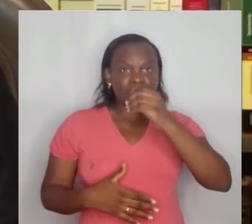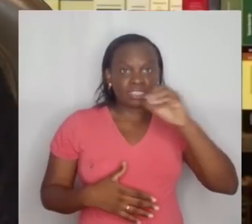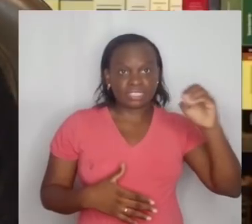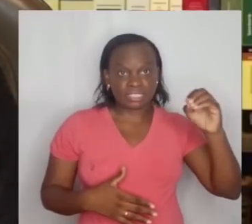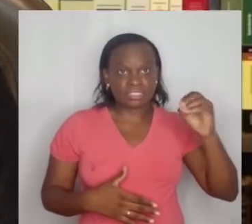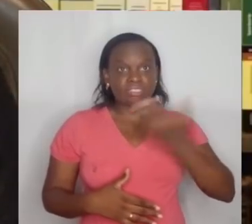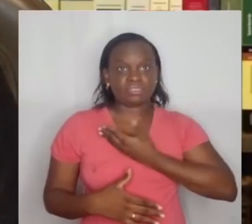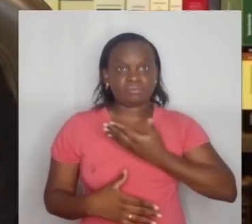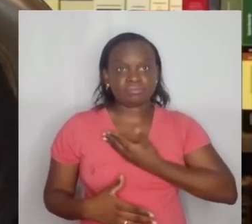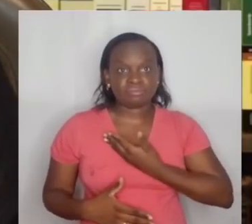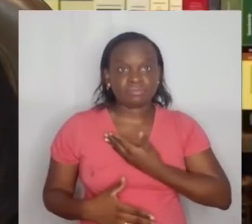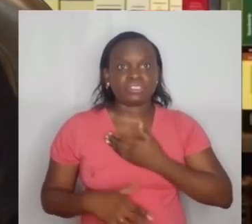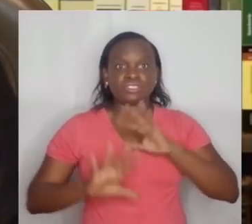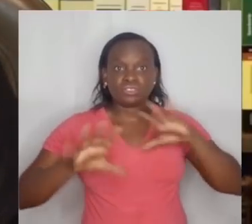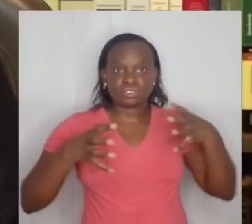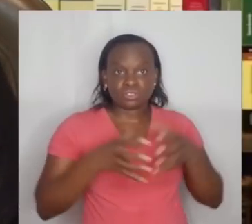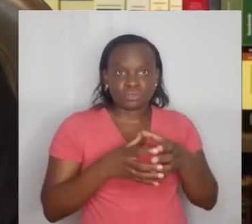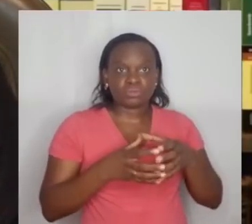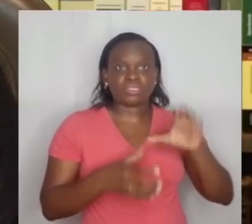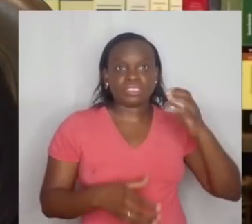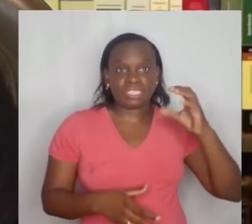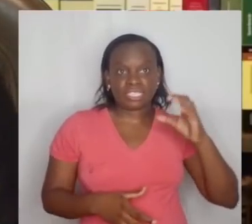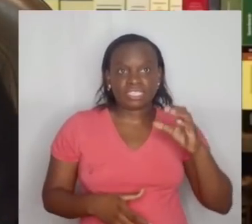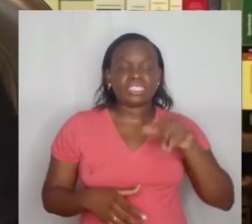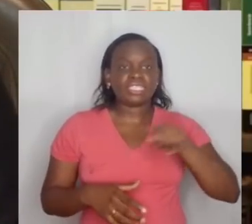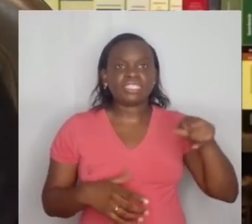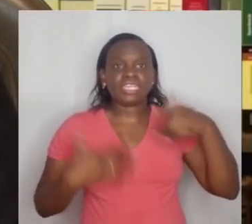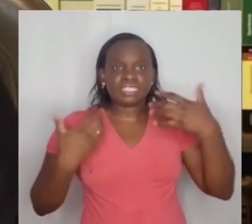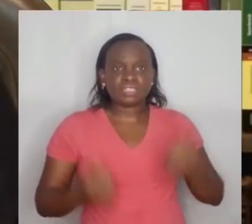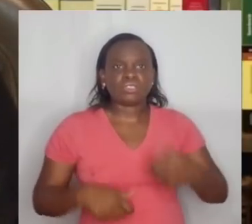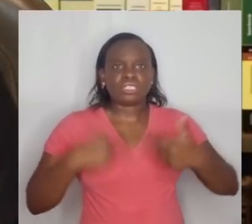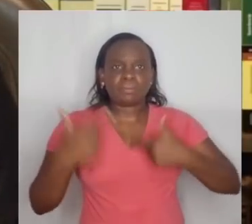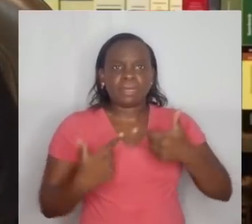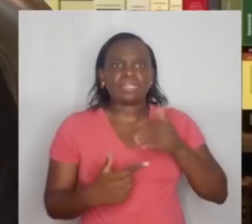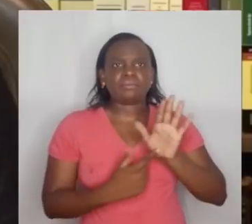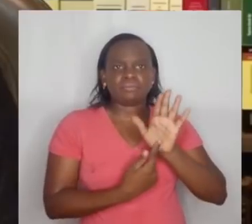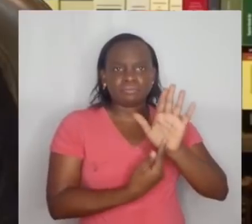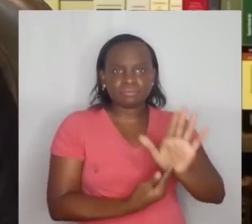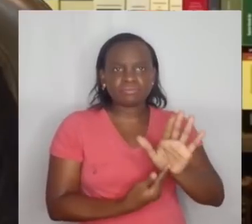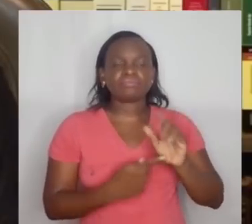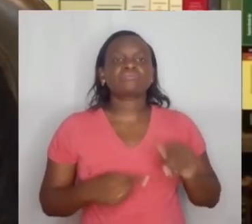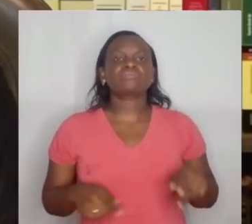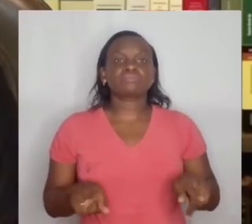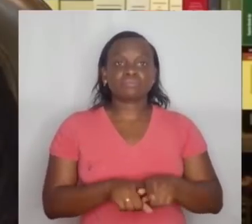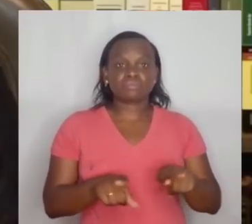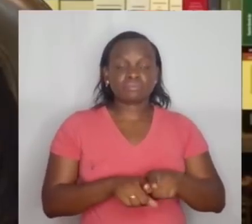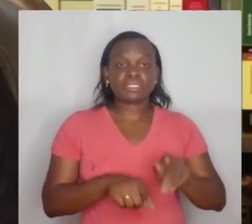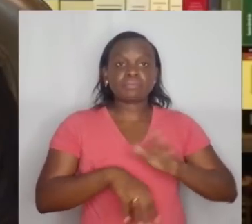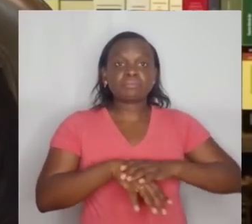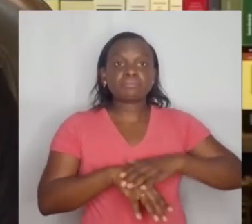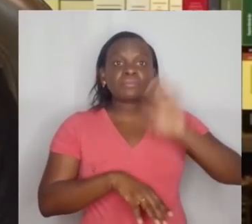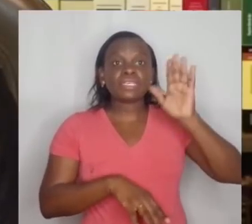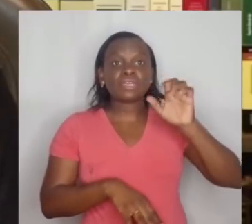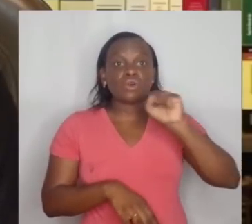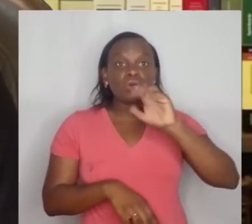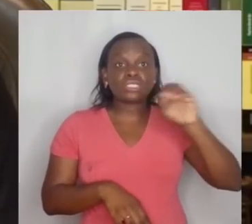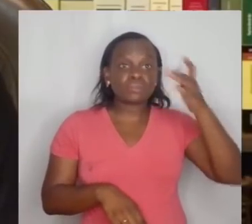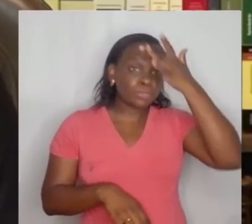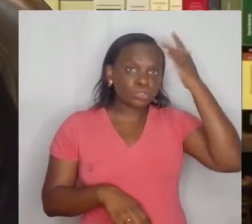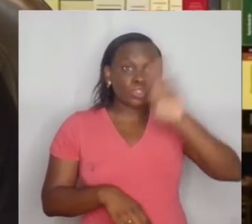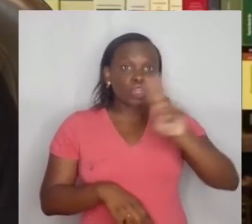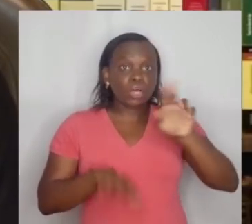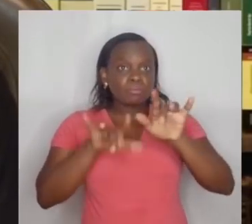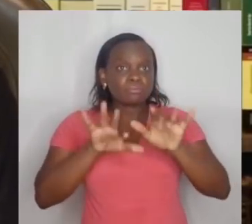700 colegas da nossa comunidade científica que submeteram trabalho e aos mais de